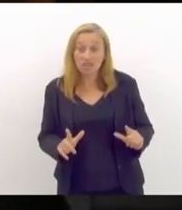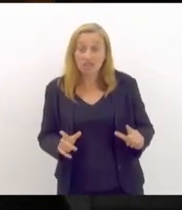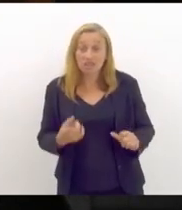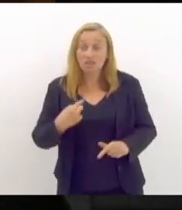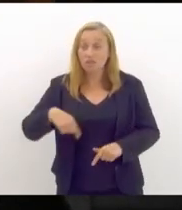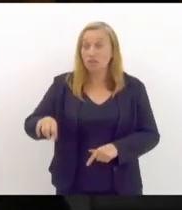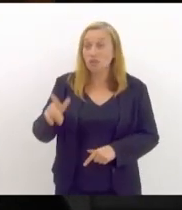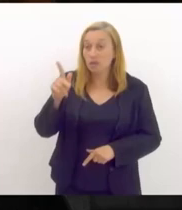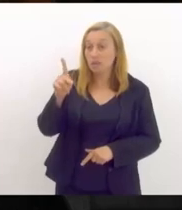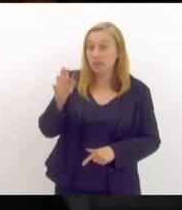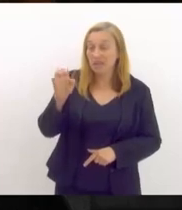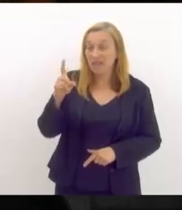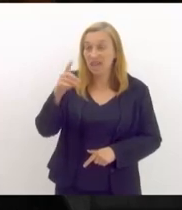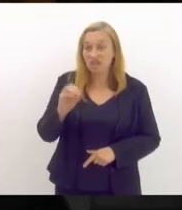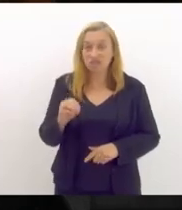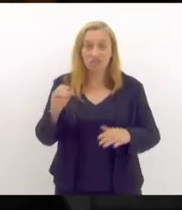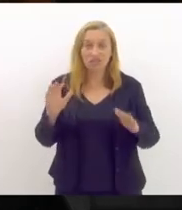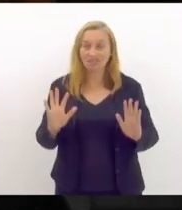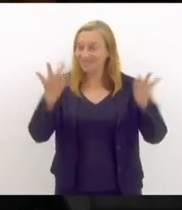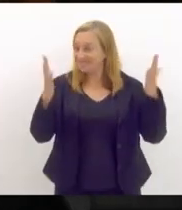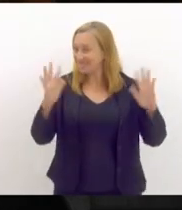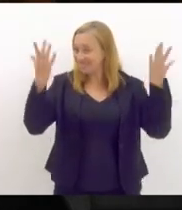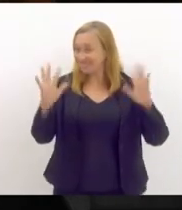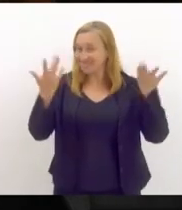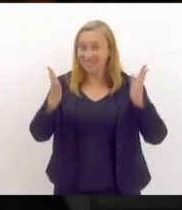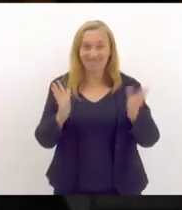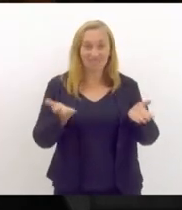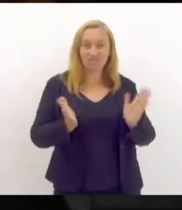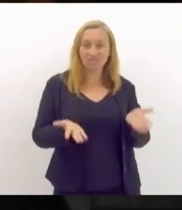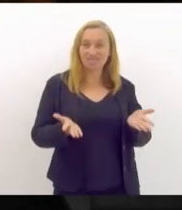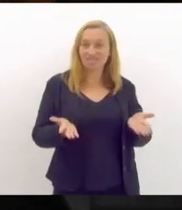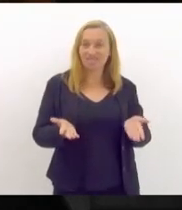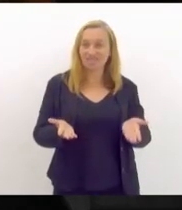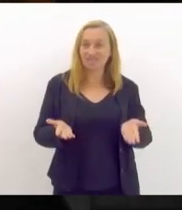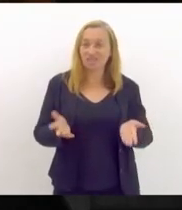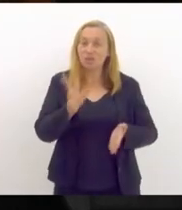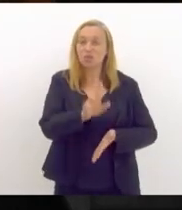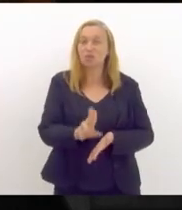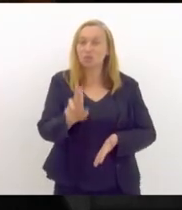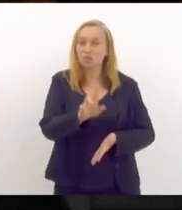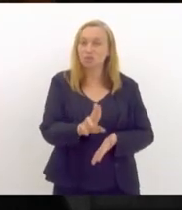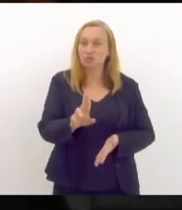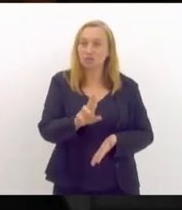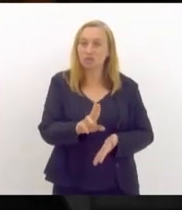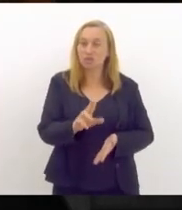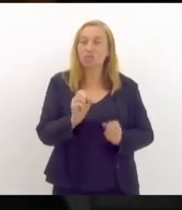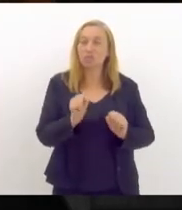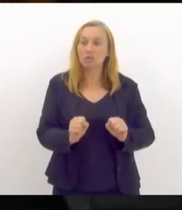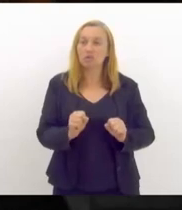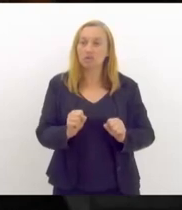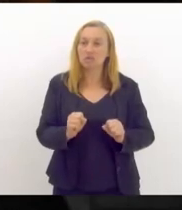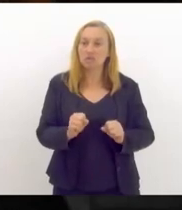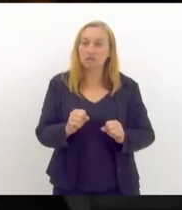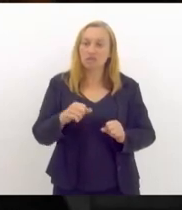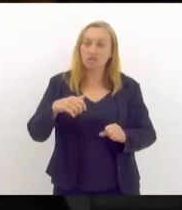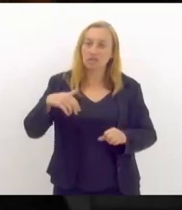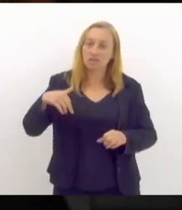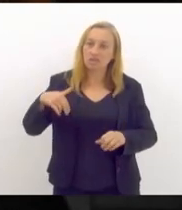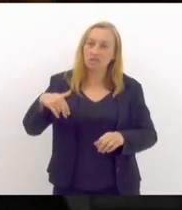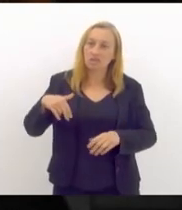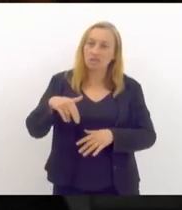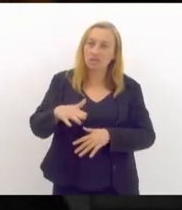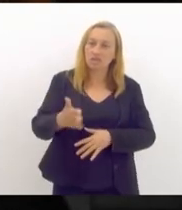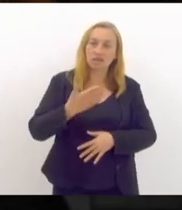até o pedágio comemorar que a partir de hoje usuário ia poder passar tranquilamente ali